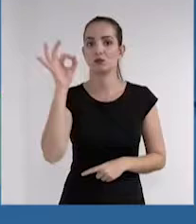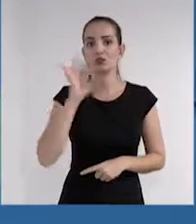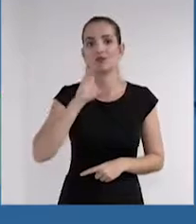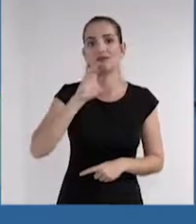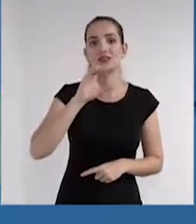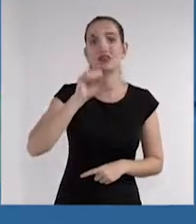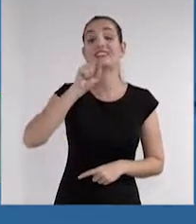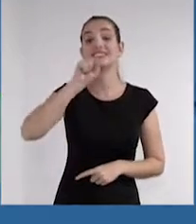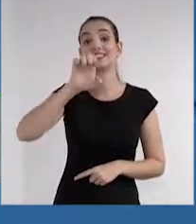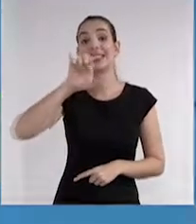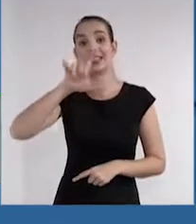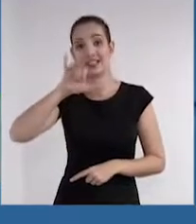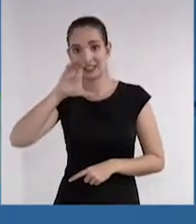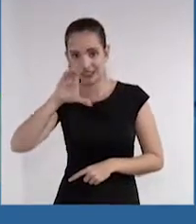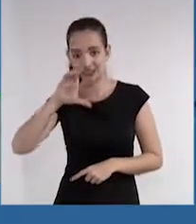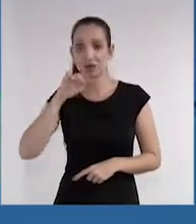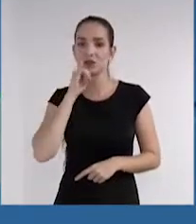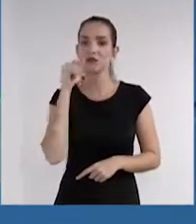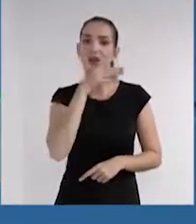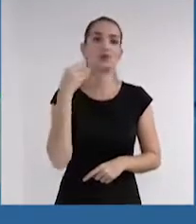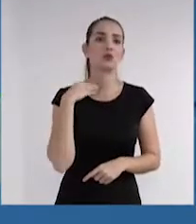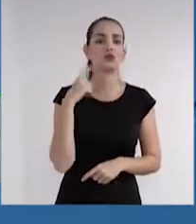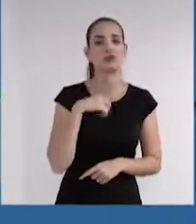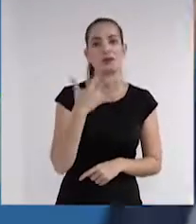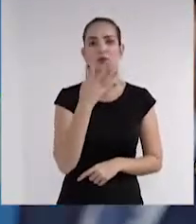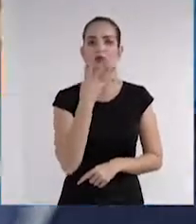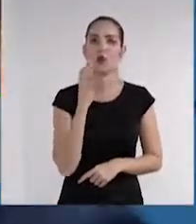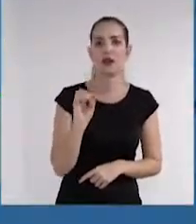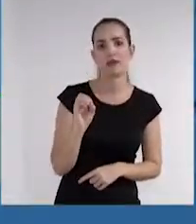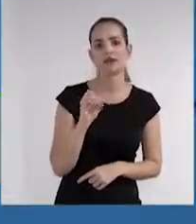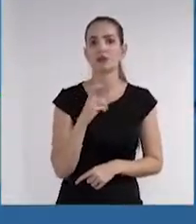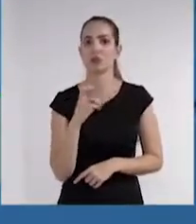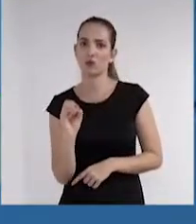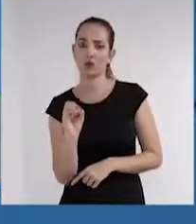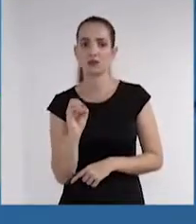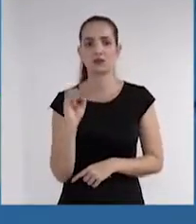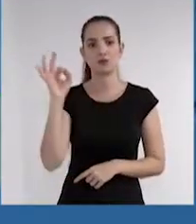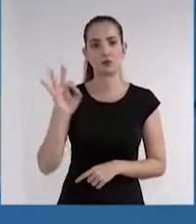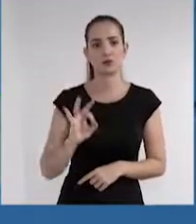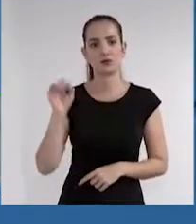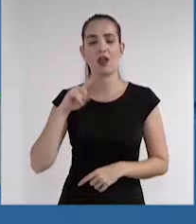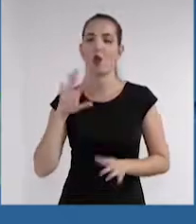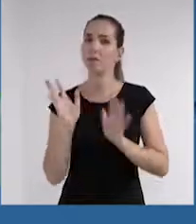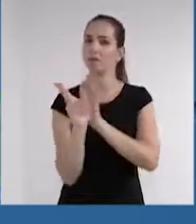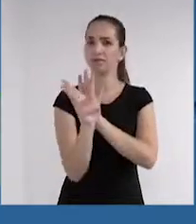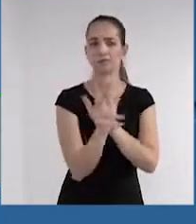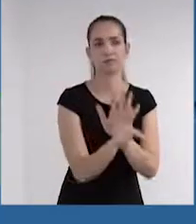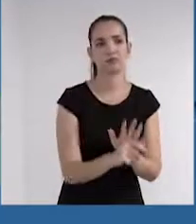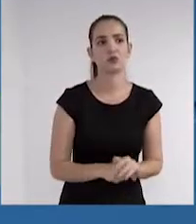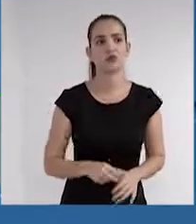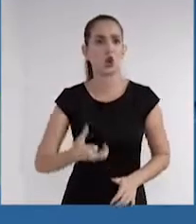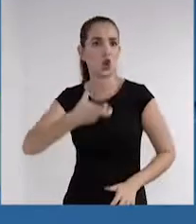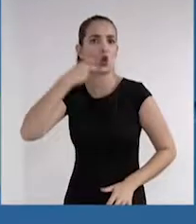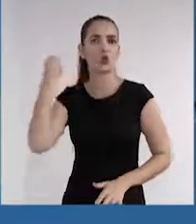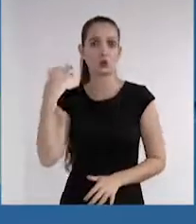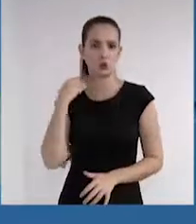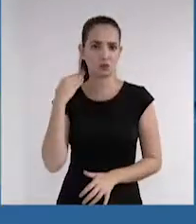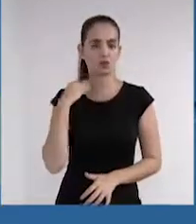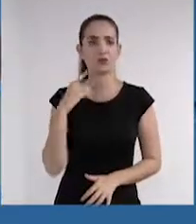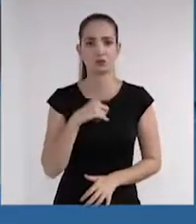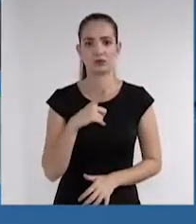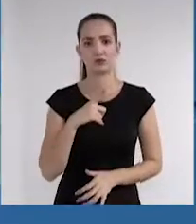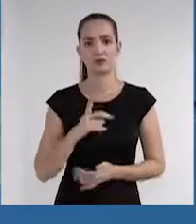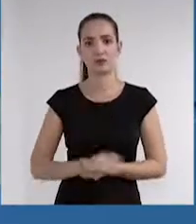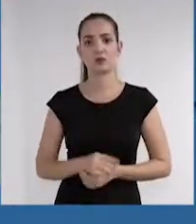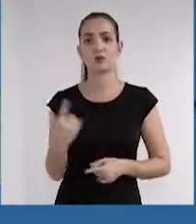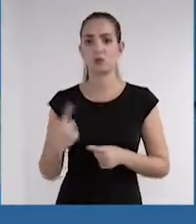taxa do banco está em 40%, 50%, 60%, é uma roubalheira que não tem limite no lucro que os bancos têm,